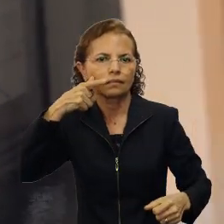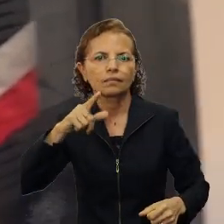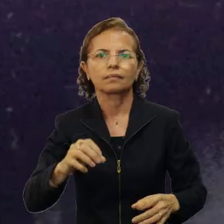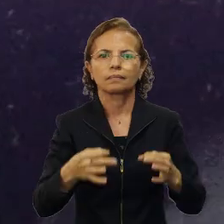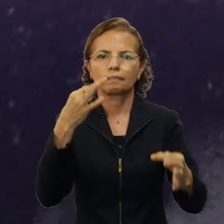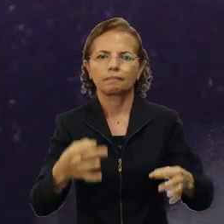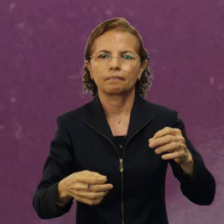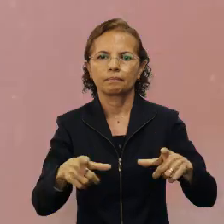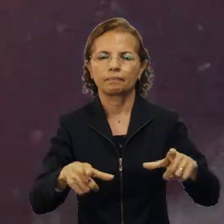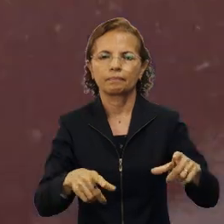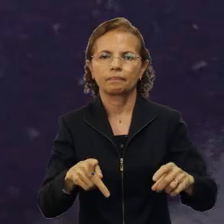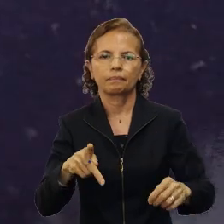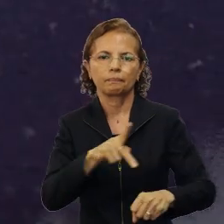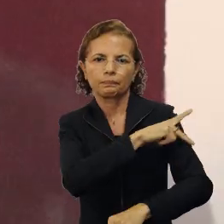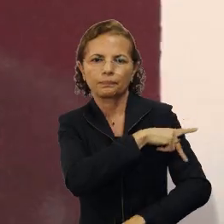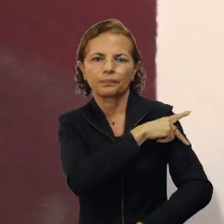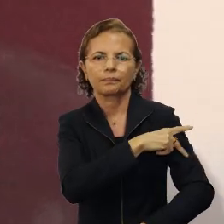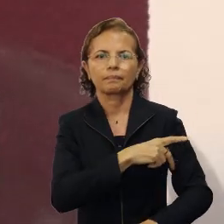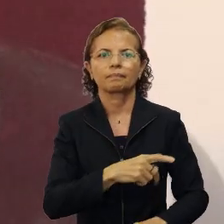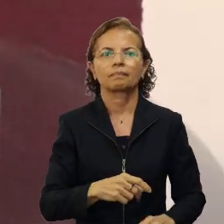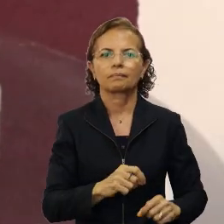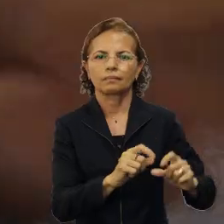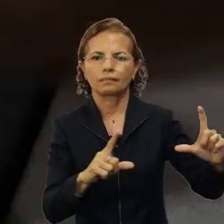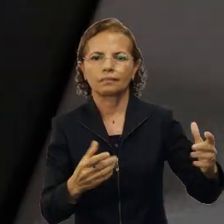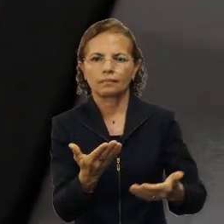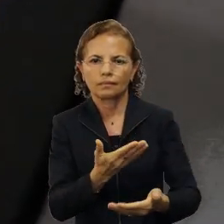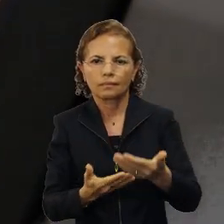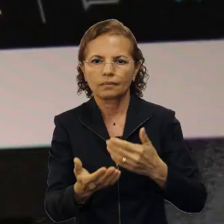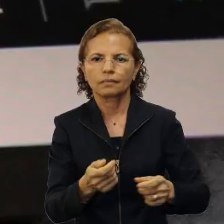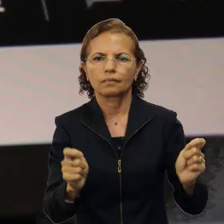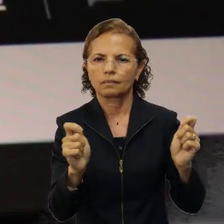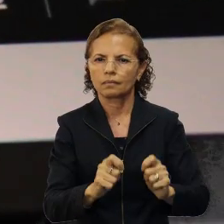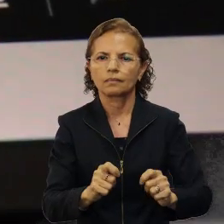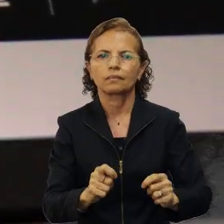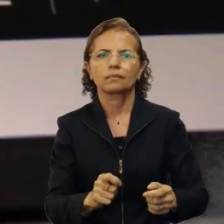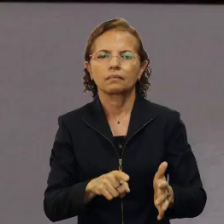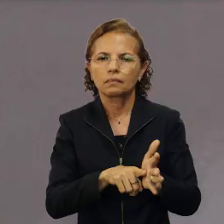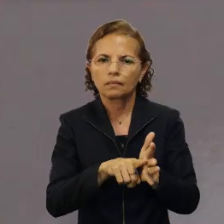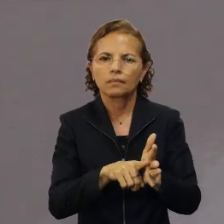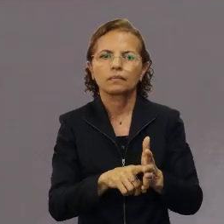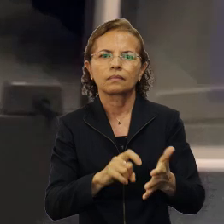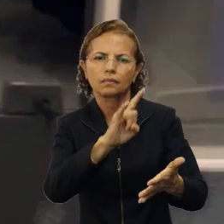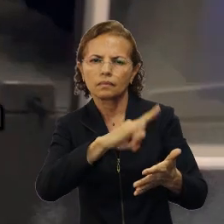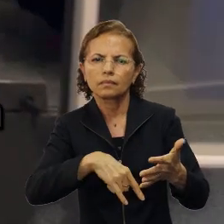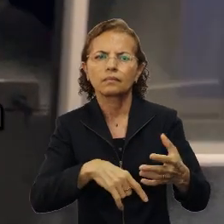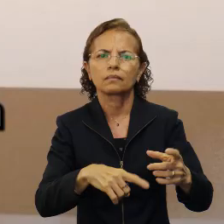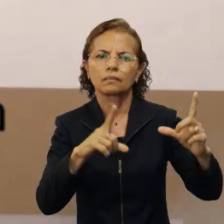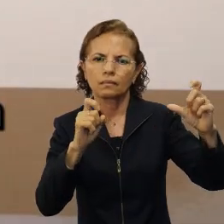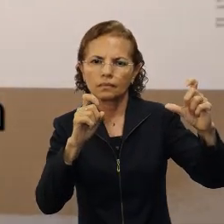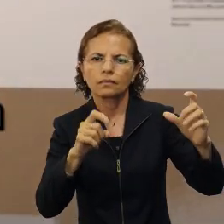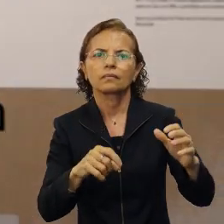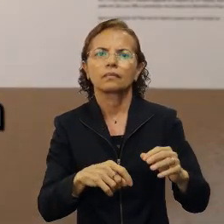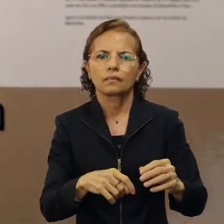presidentes, premiações recebidas pela Justiça do Trabalho Piauiense e telas interativas, onde é possível consultar documentos, fotos